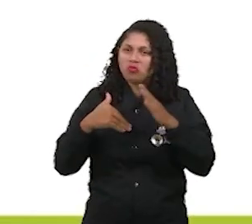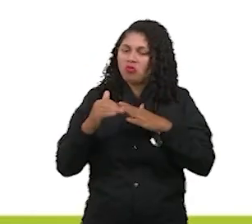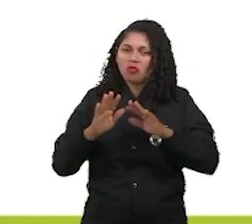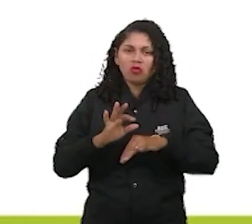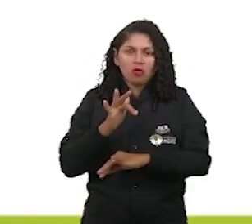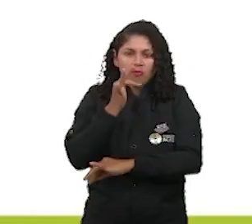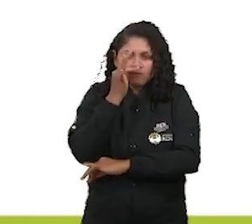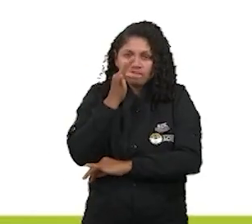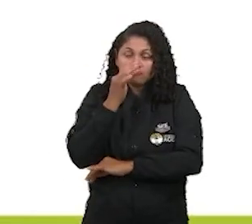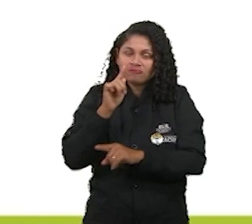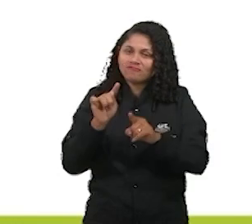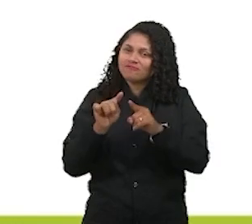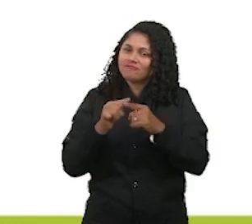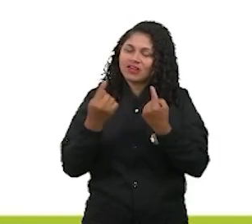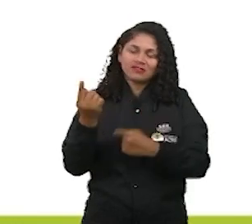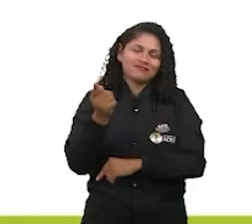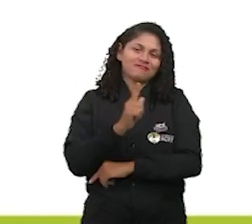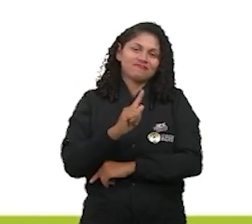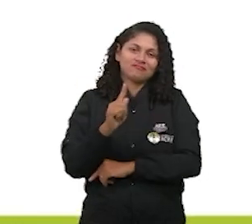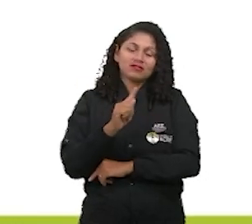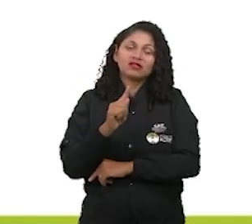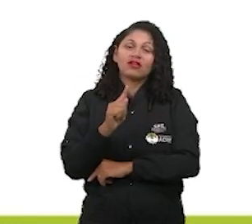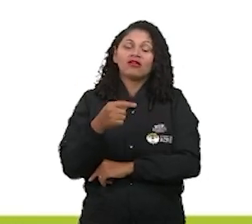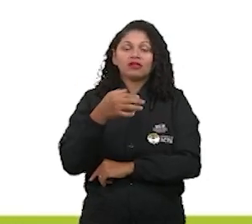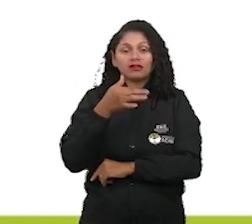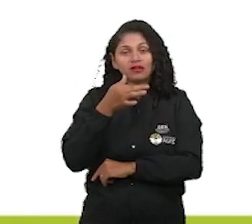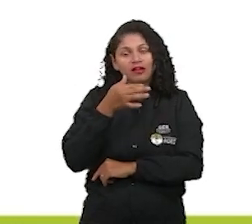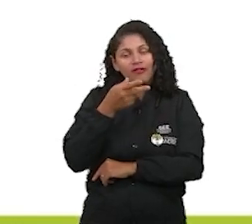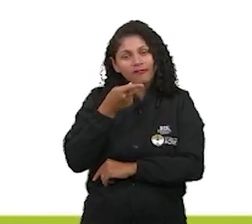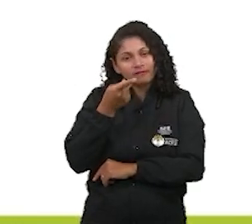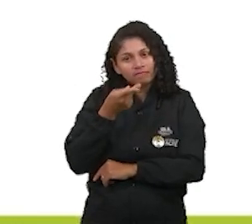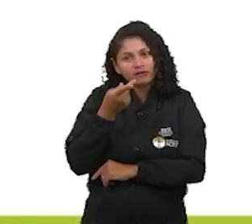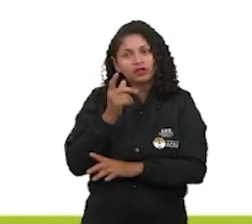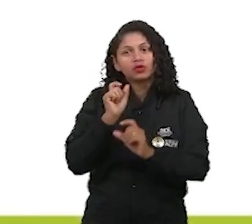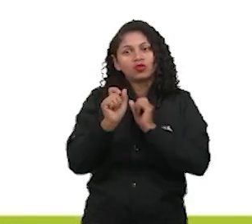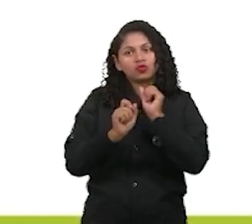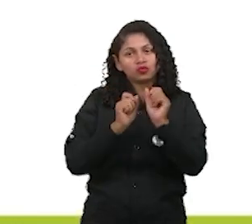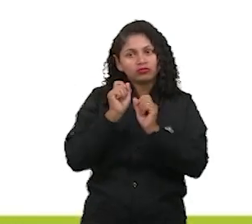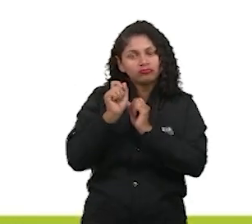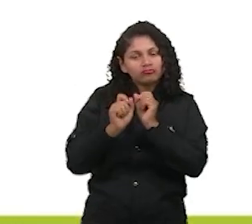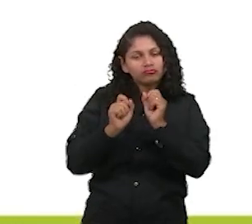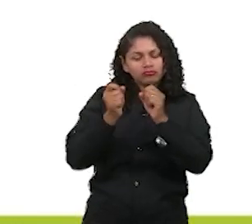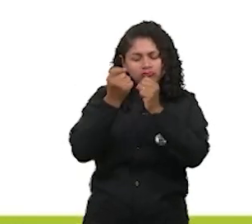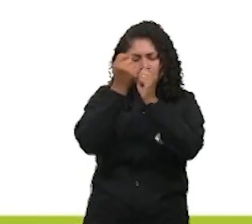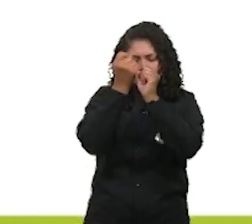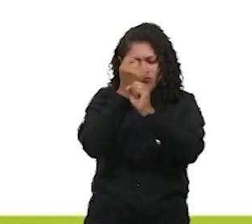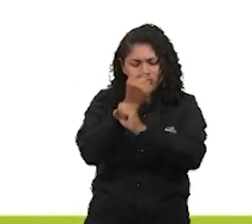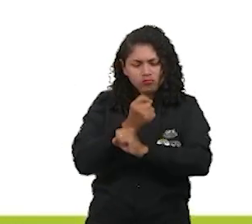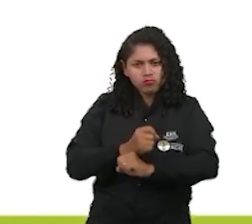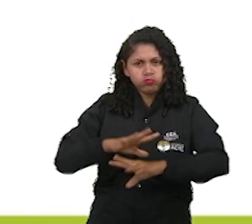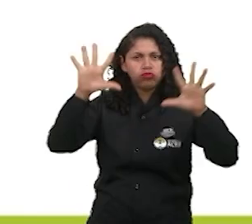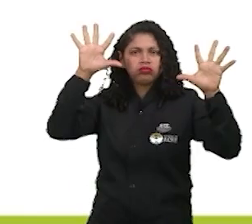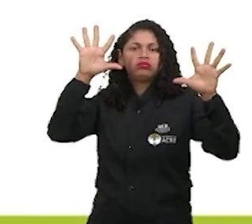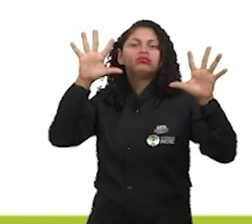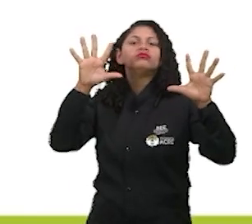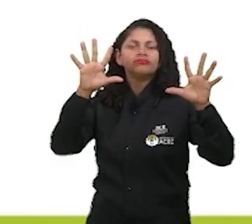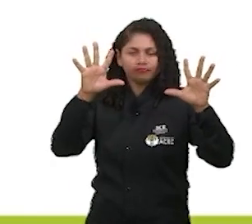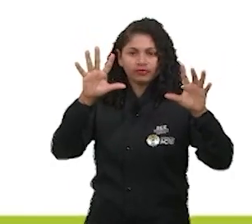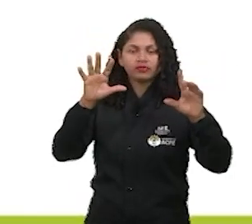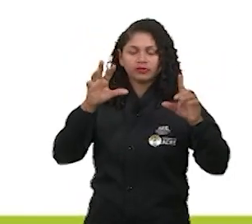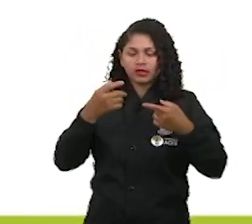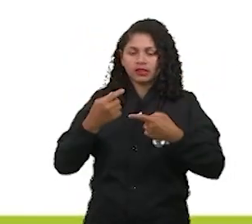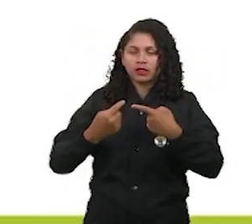é da bomba, né, de Hiroshima e Nagasaki. Então ele vai tratar nesse poema sobre essa questão